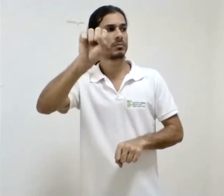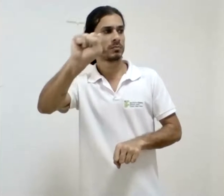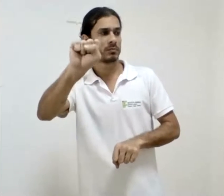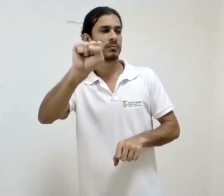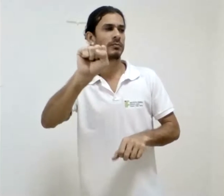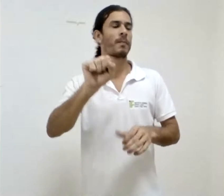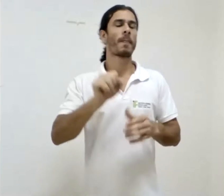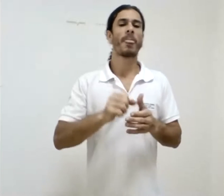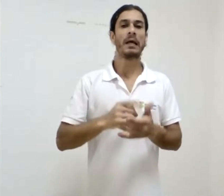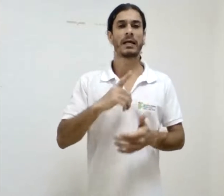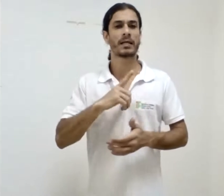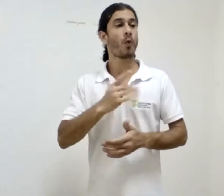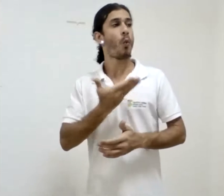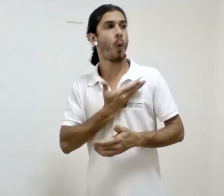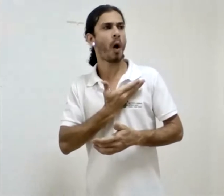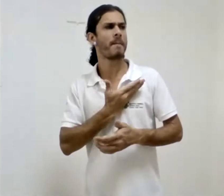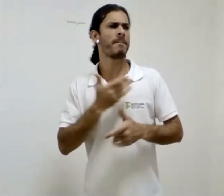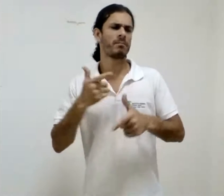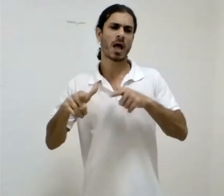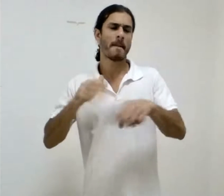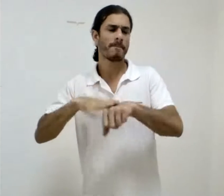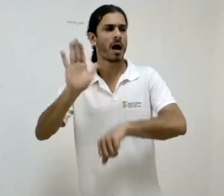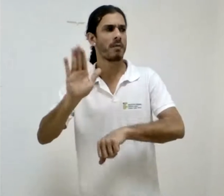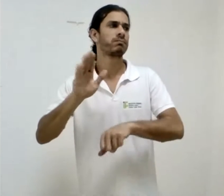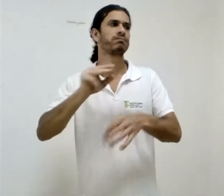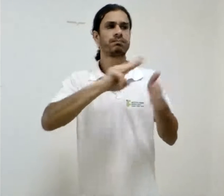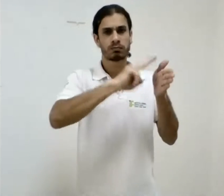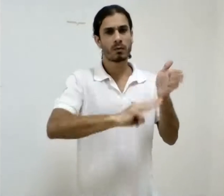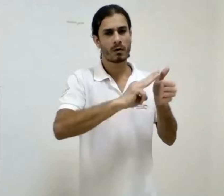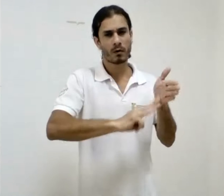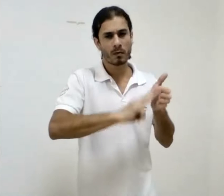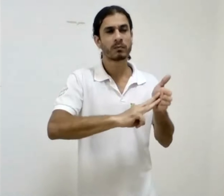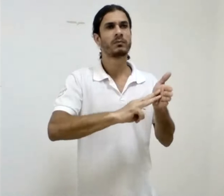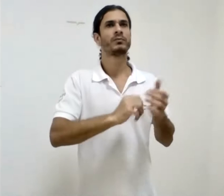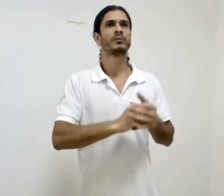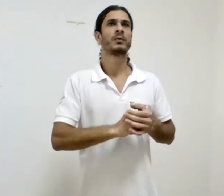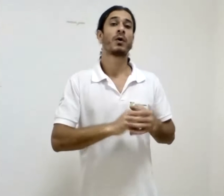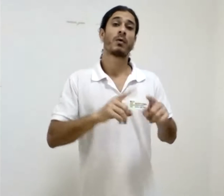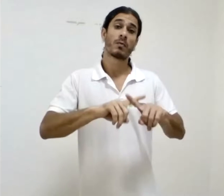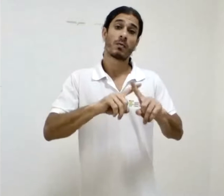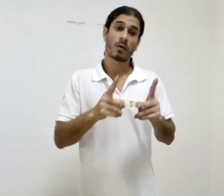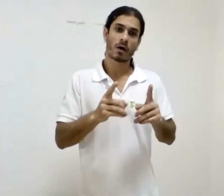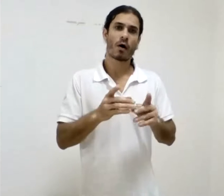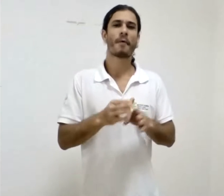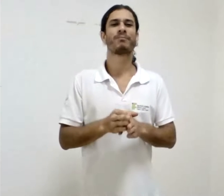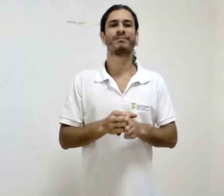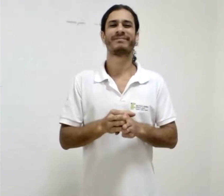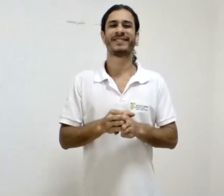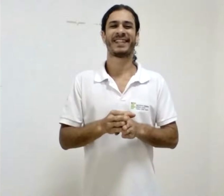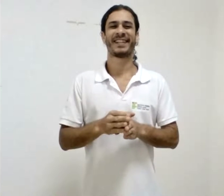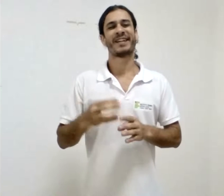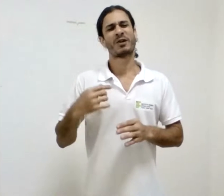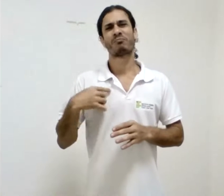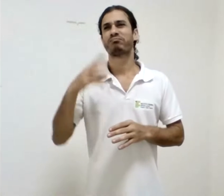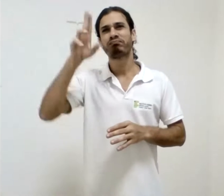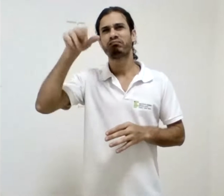mais com a metodologia, mas a gente nunca, como orientação, a gente nunca esquece da metodologia, aliás, é